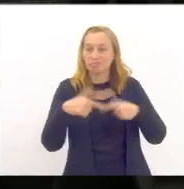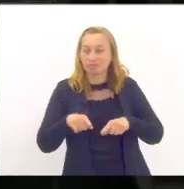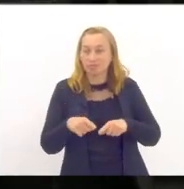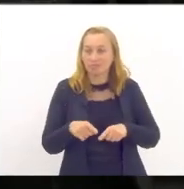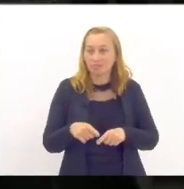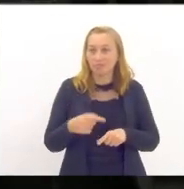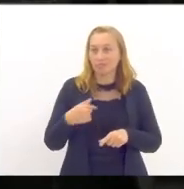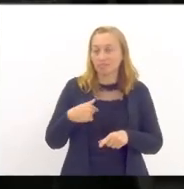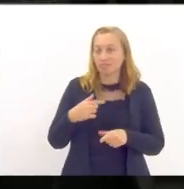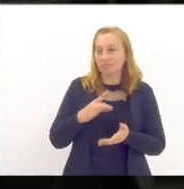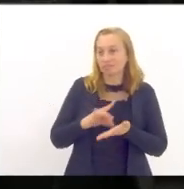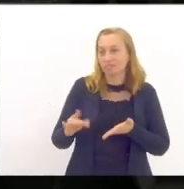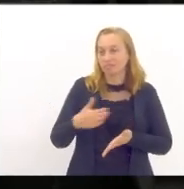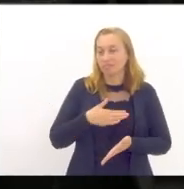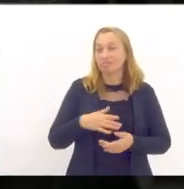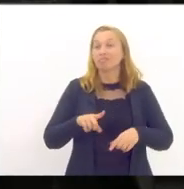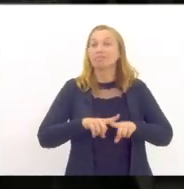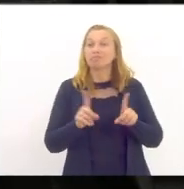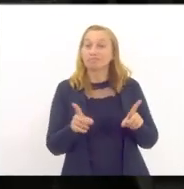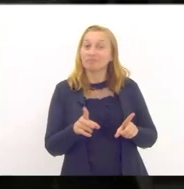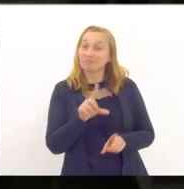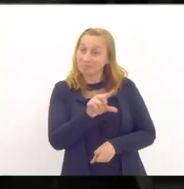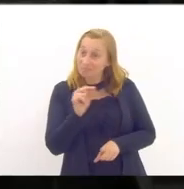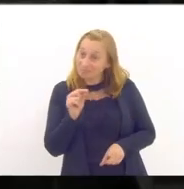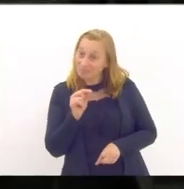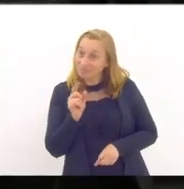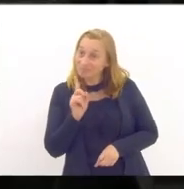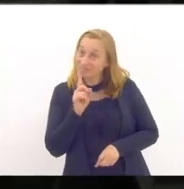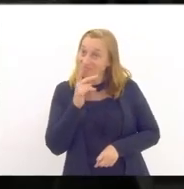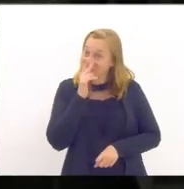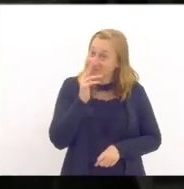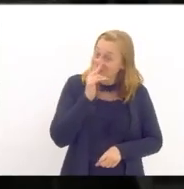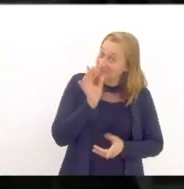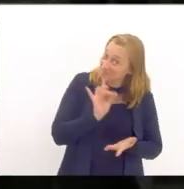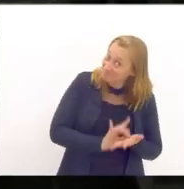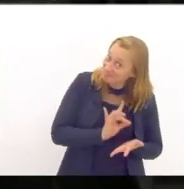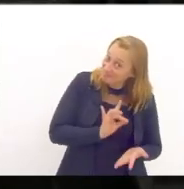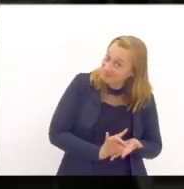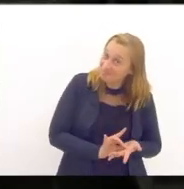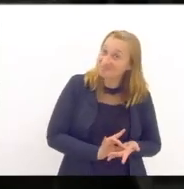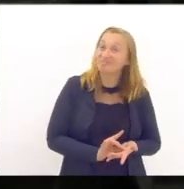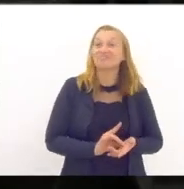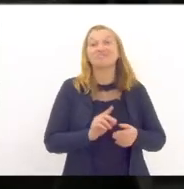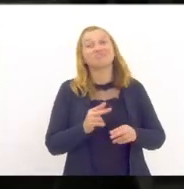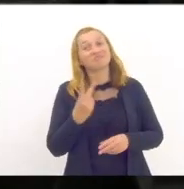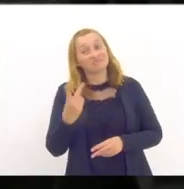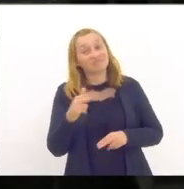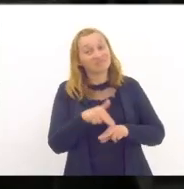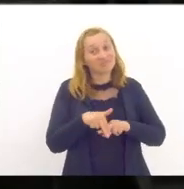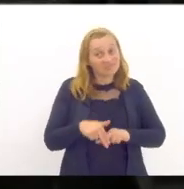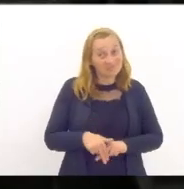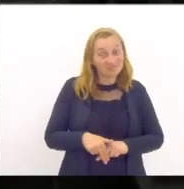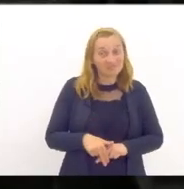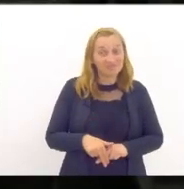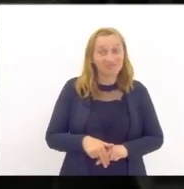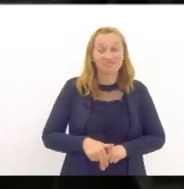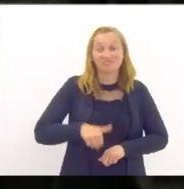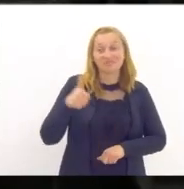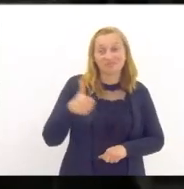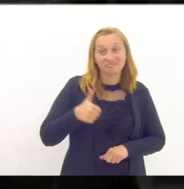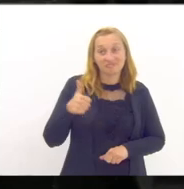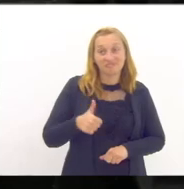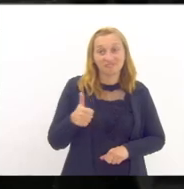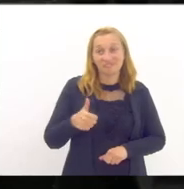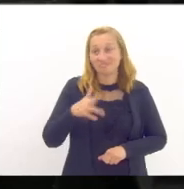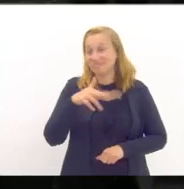de uma reportagem. Mas essa opção também não me parece ser verdadeira, por 2 motivos. Primeiro, porque